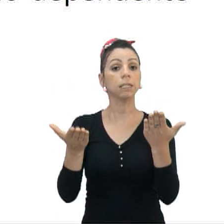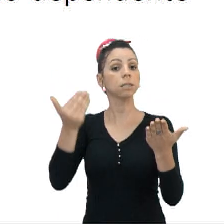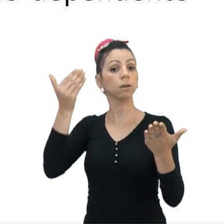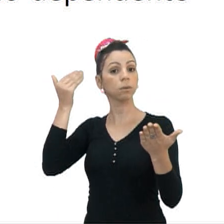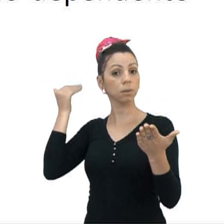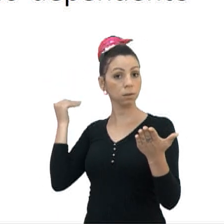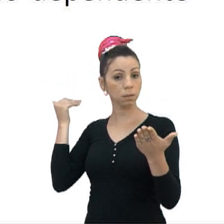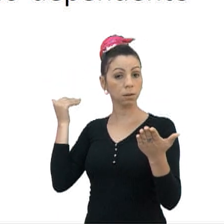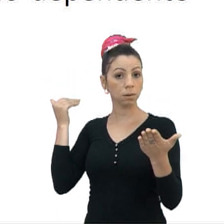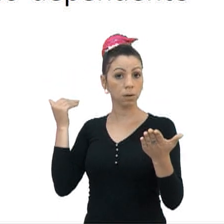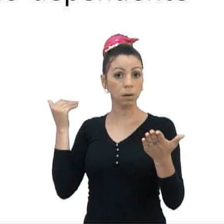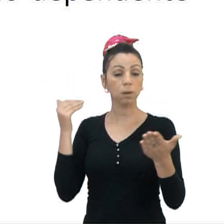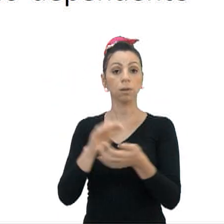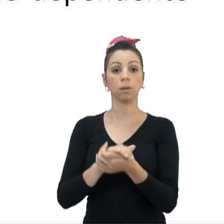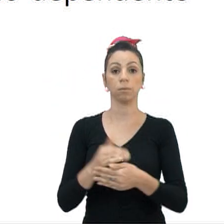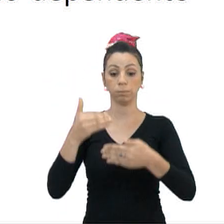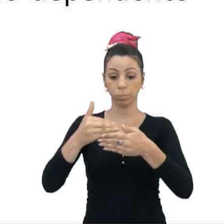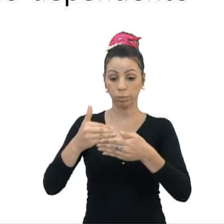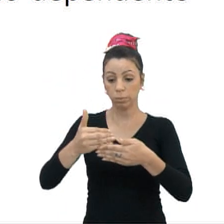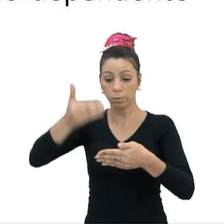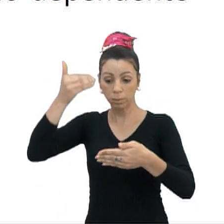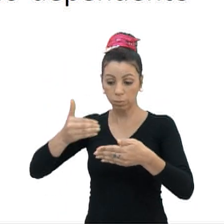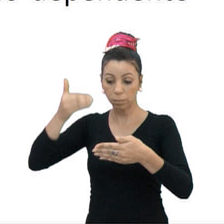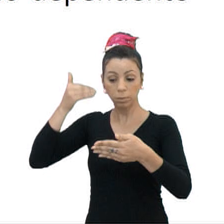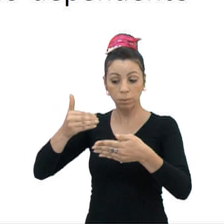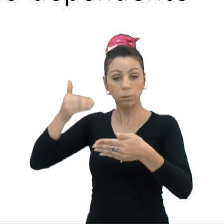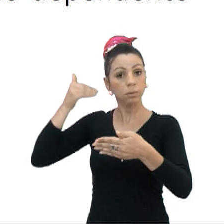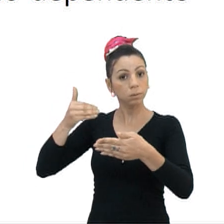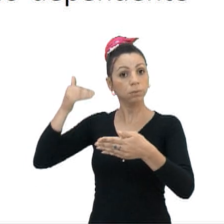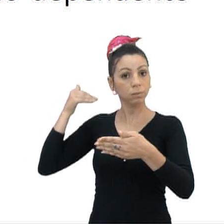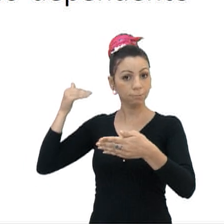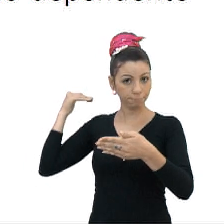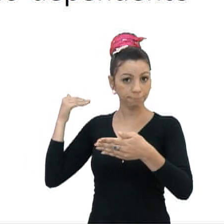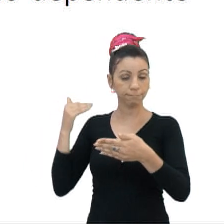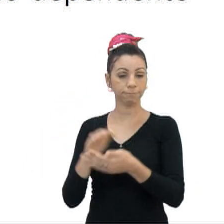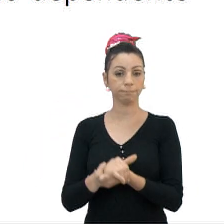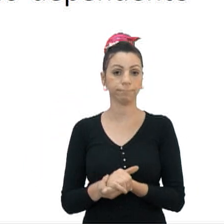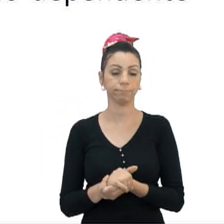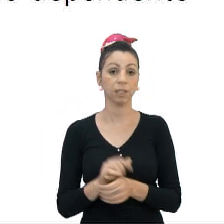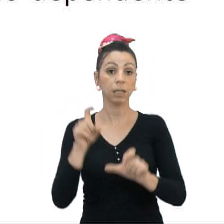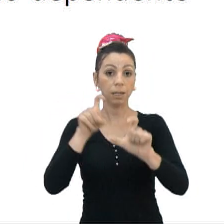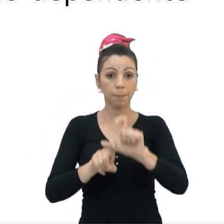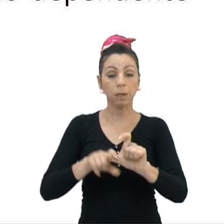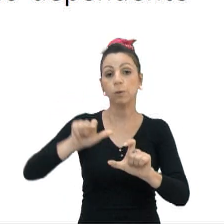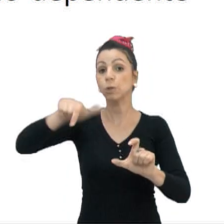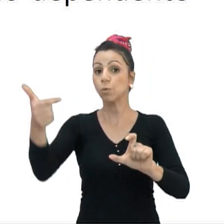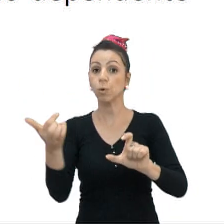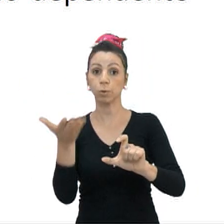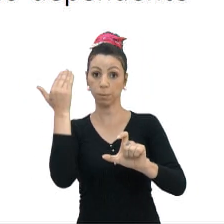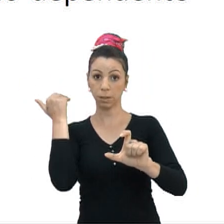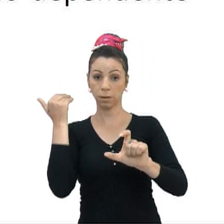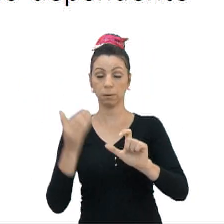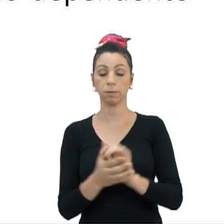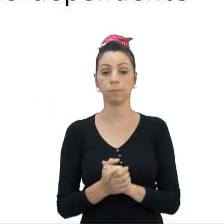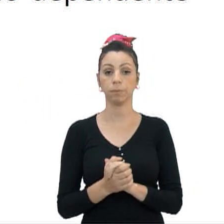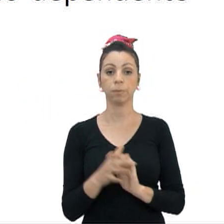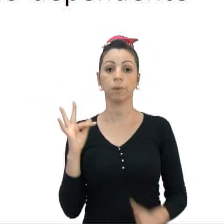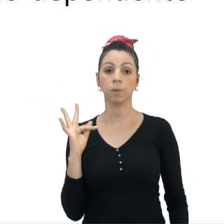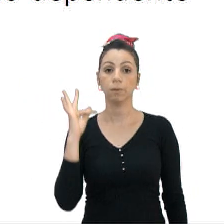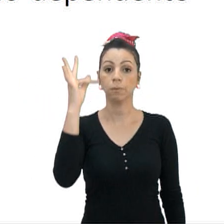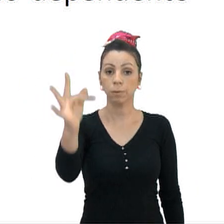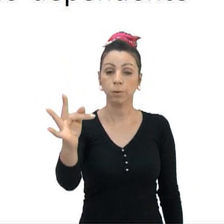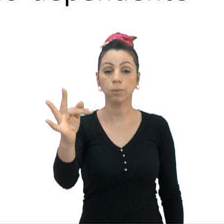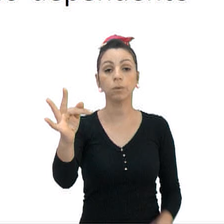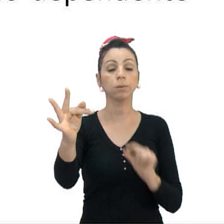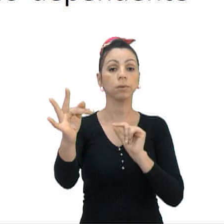dependente de um outro fato passado, certo? Então é um fato passado, mas que depende de outro. E o futuro, claro, que vai